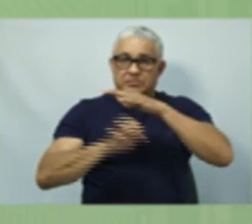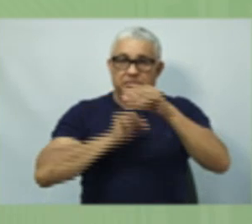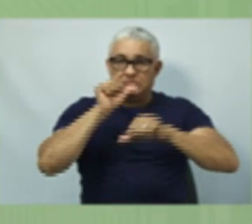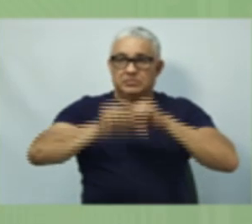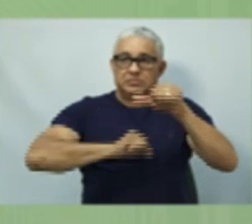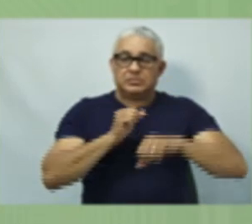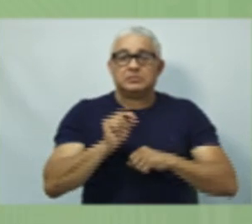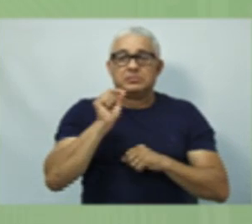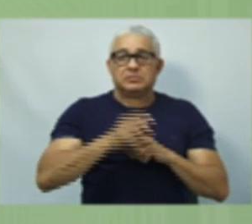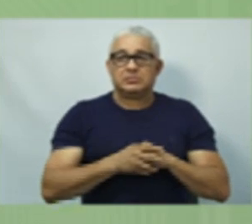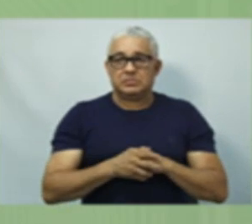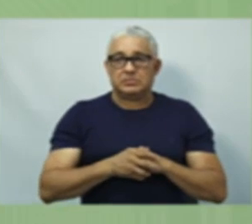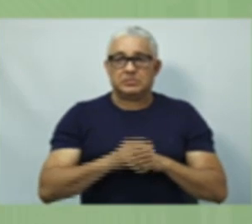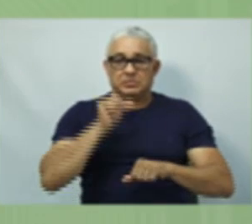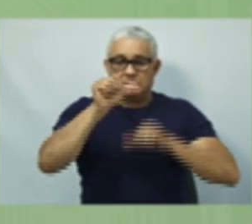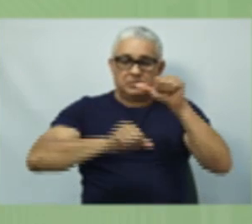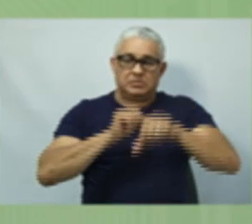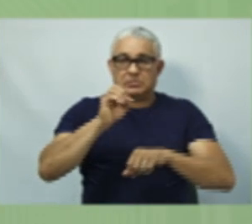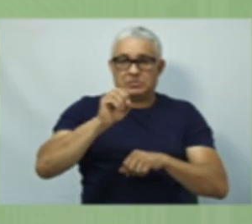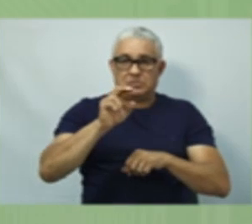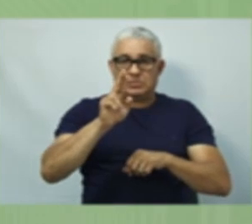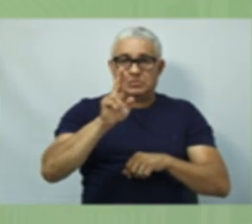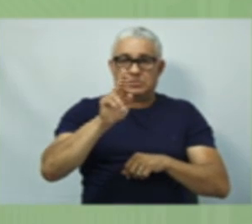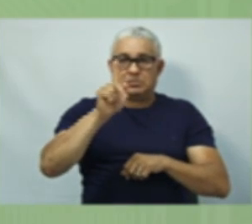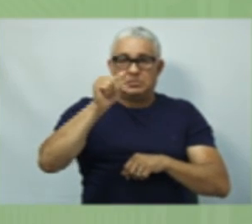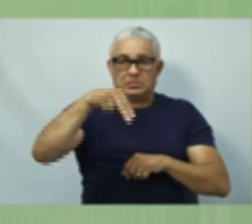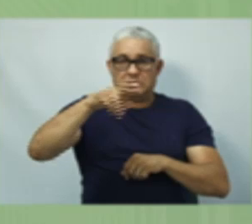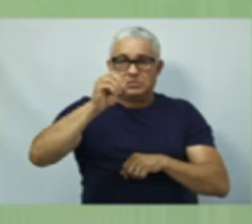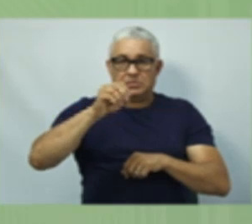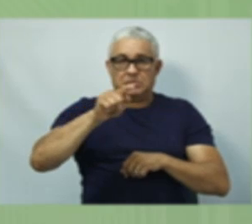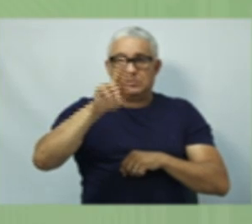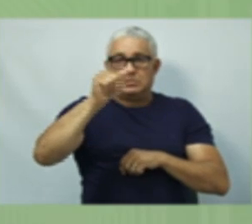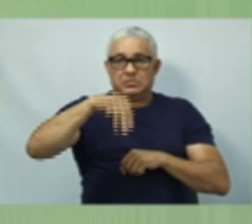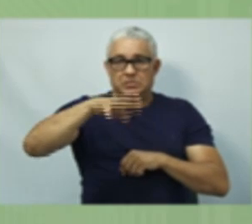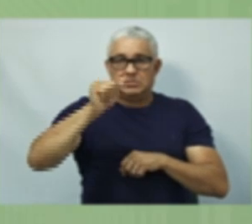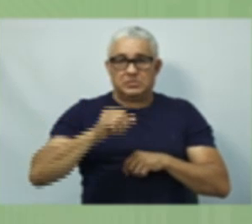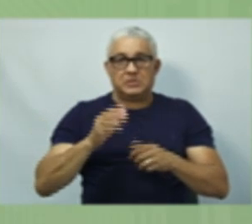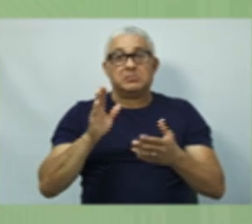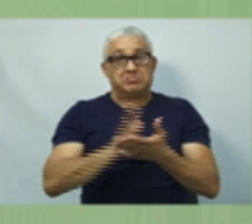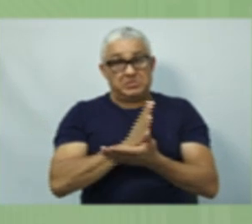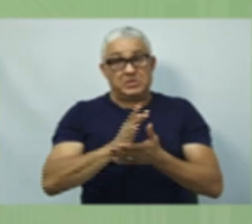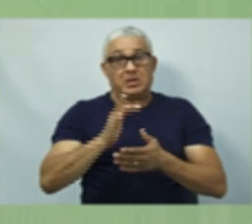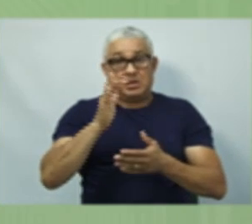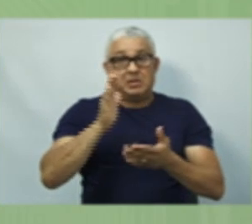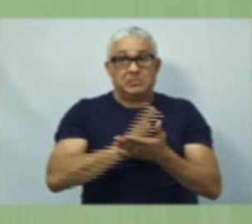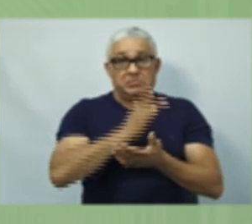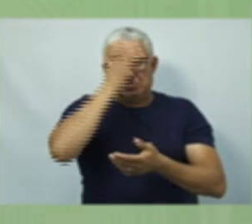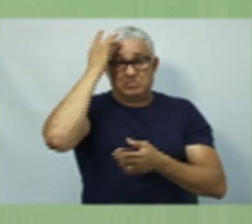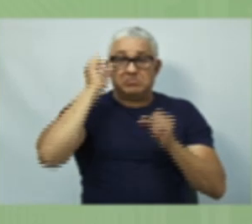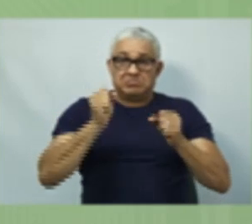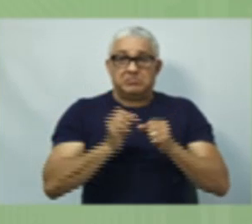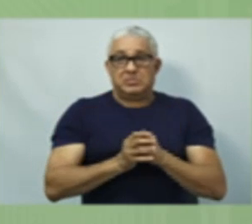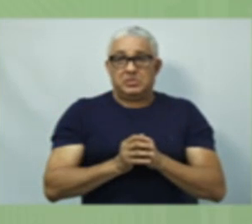mude, a alteração no organograma. Alguém pode ser promovido, alguém pode...